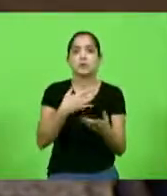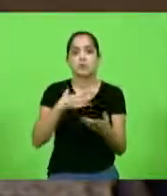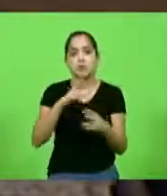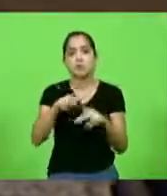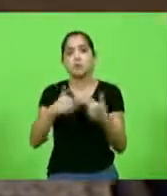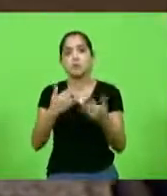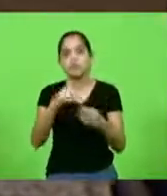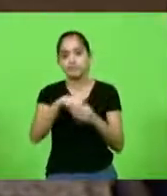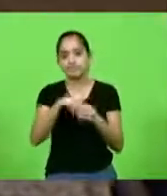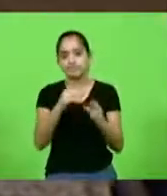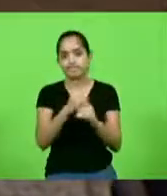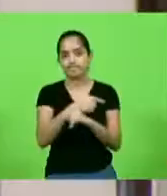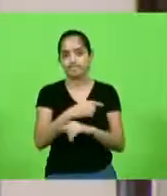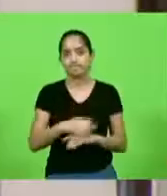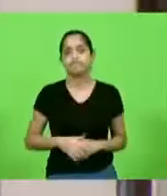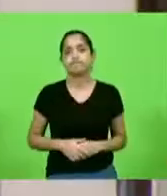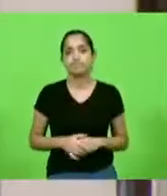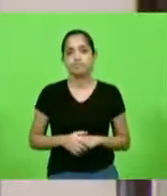é contrário.